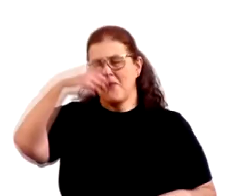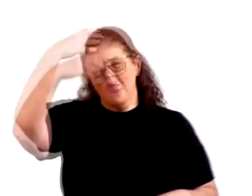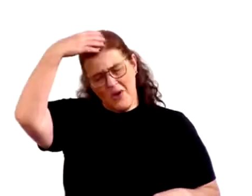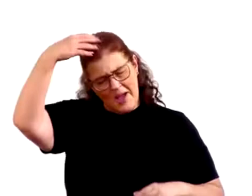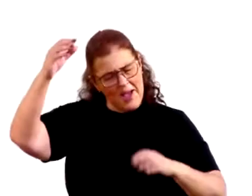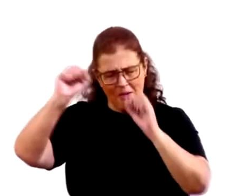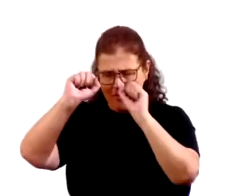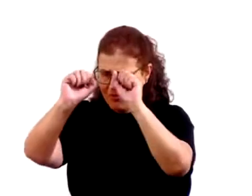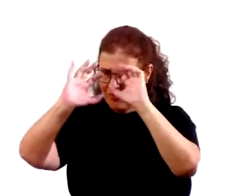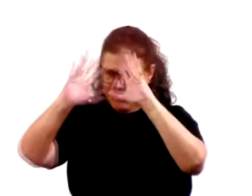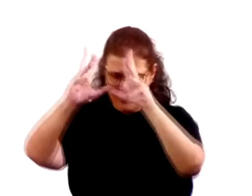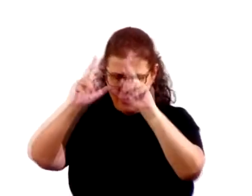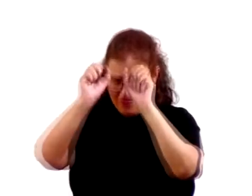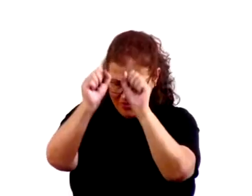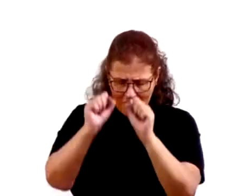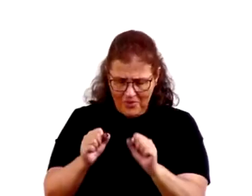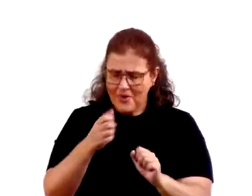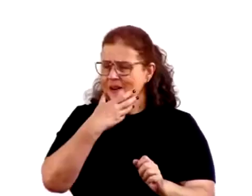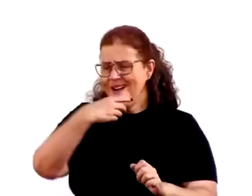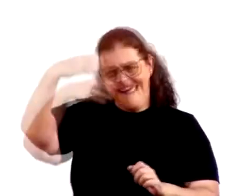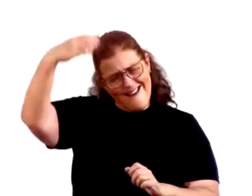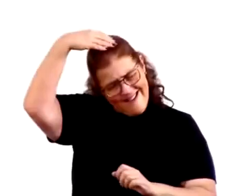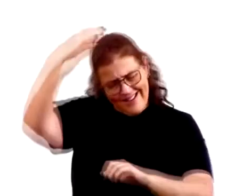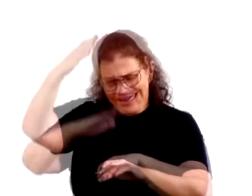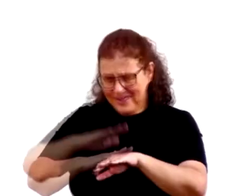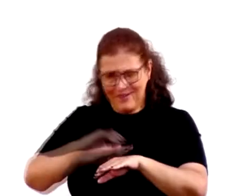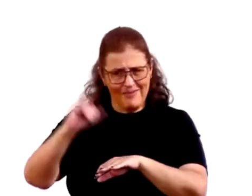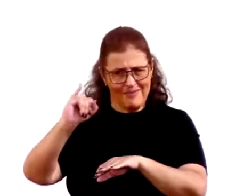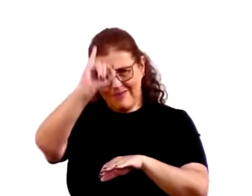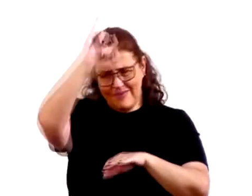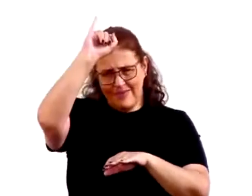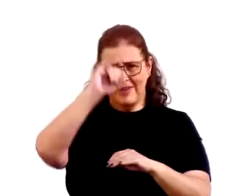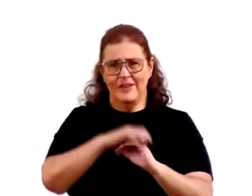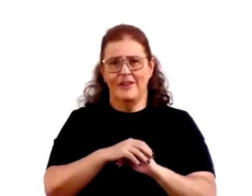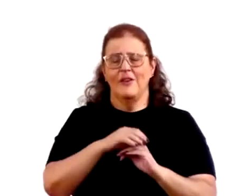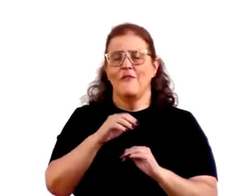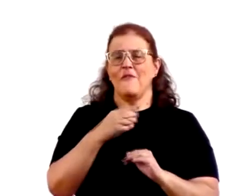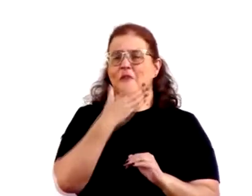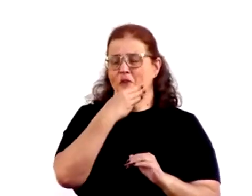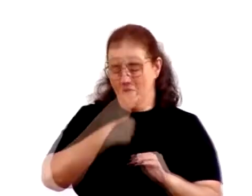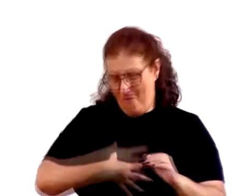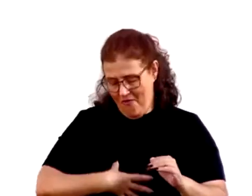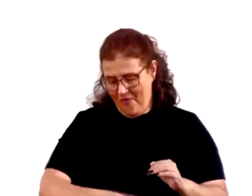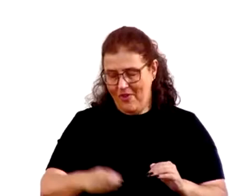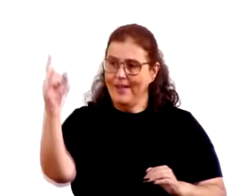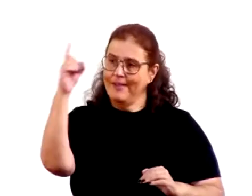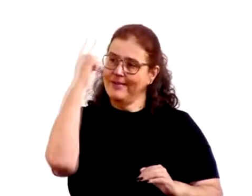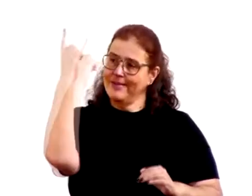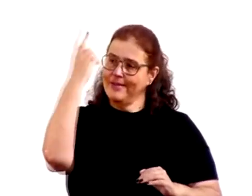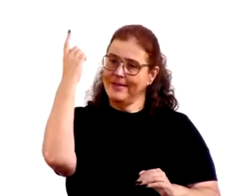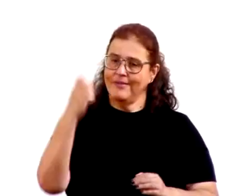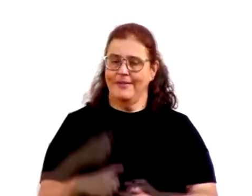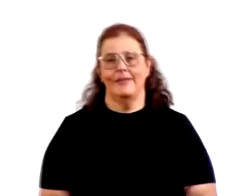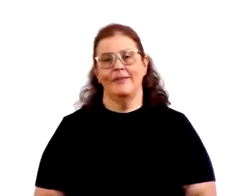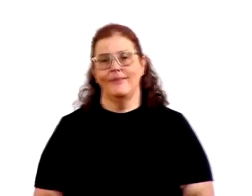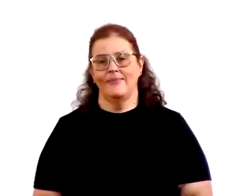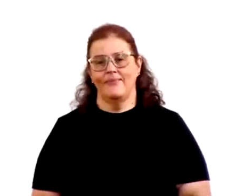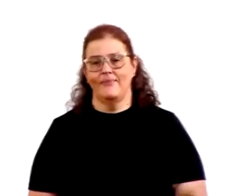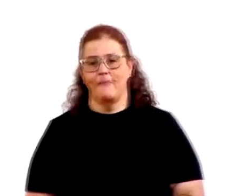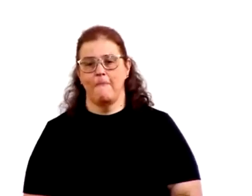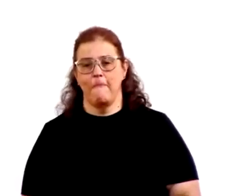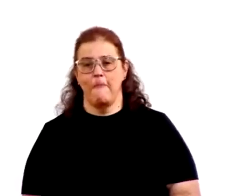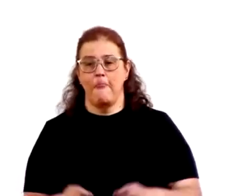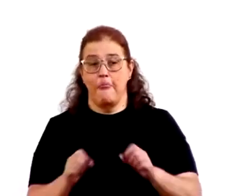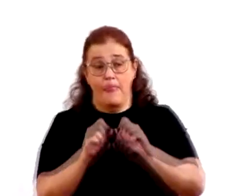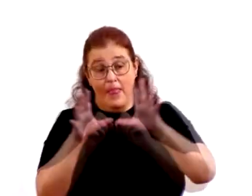chamado de Rei dos Reis. Ele é chamado Filho de Davi, porque Davi era rei. Ele cura,